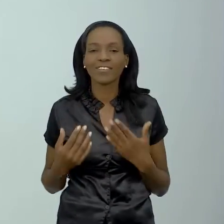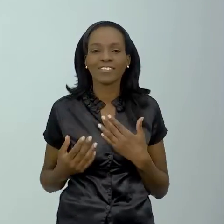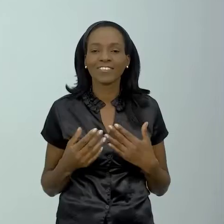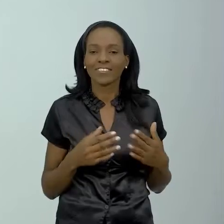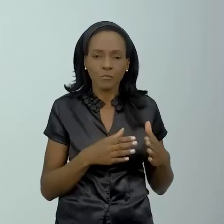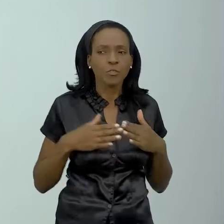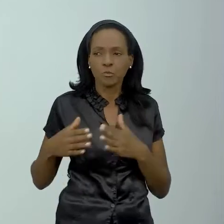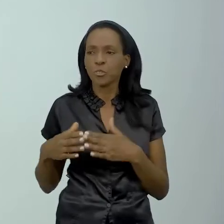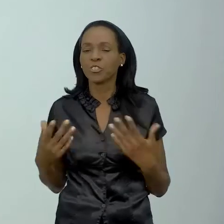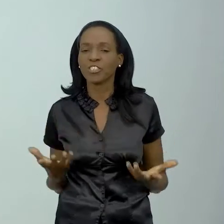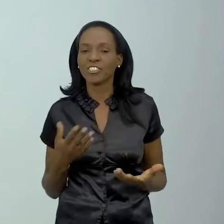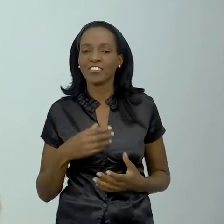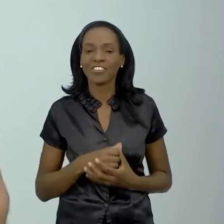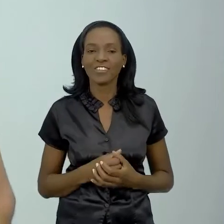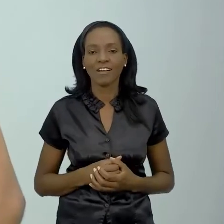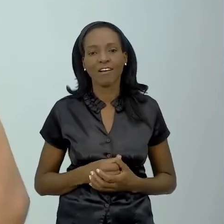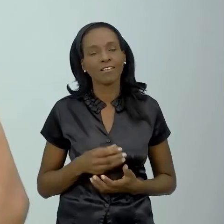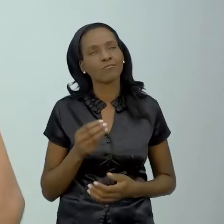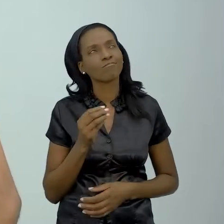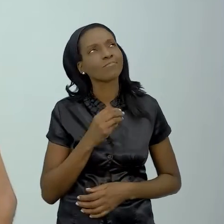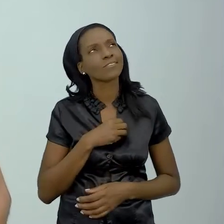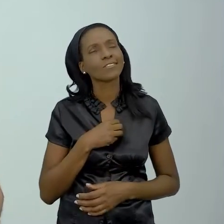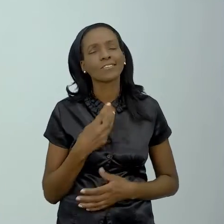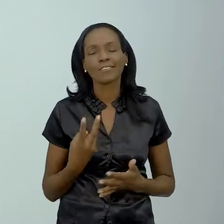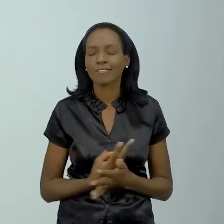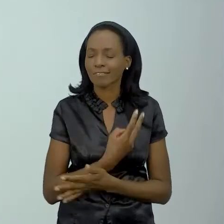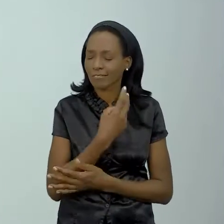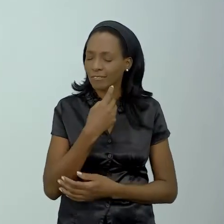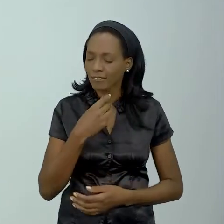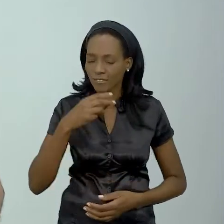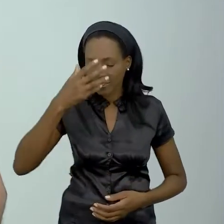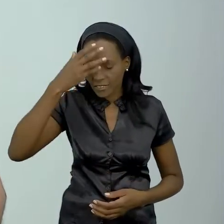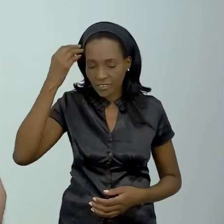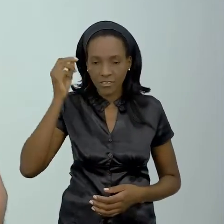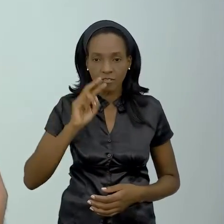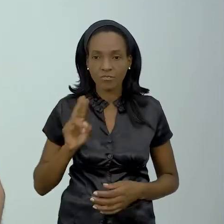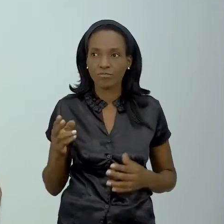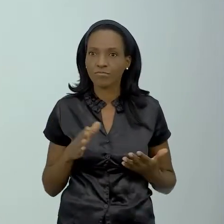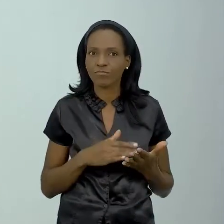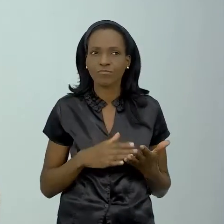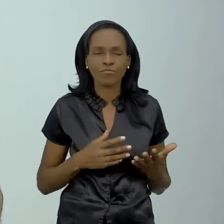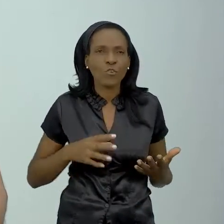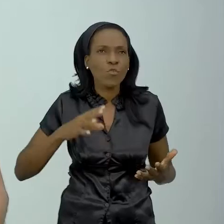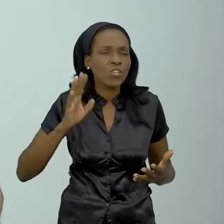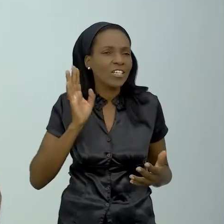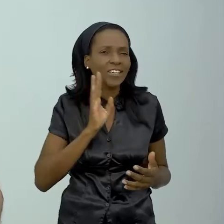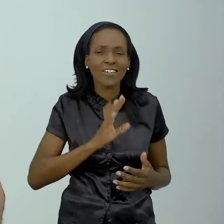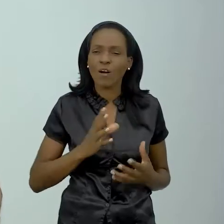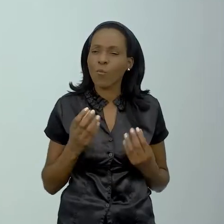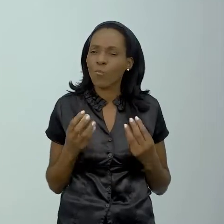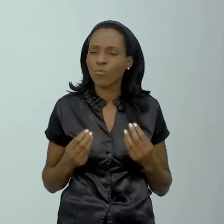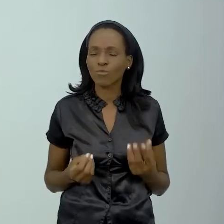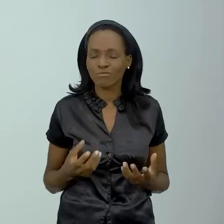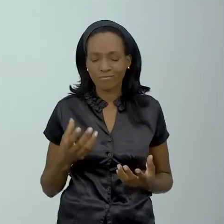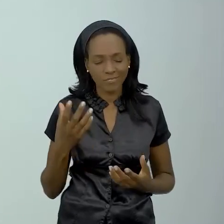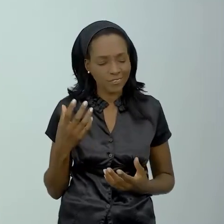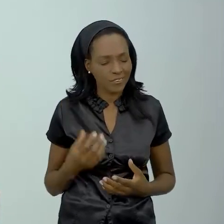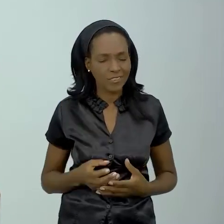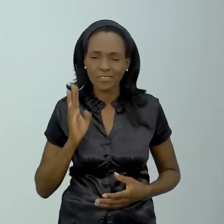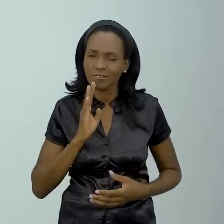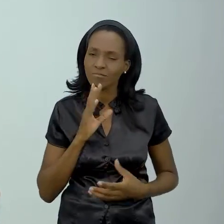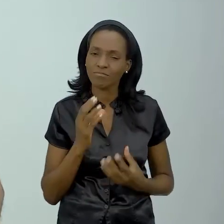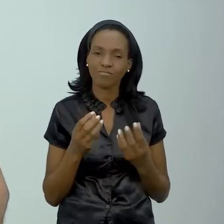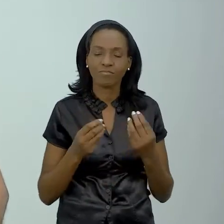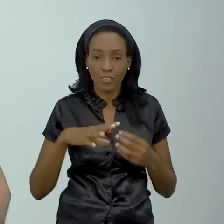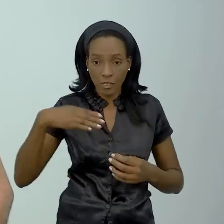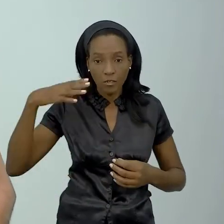isso, e é um pecado eu não lembrar o nome do livro, porque é um dos melhores livros que eu já li, é muito bacana. Eu vou lembrar em algum momento.